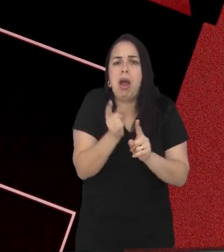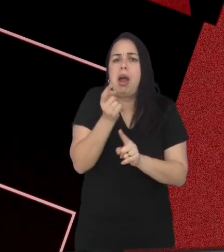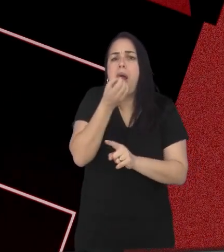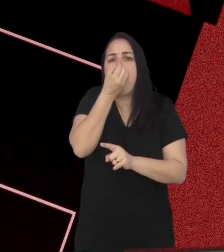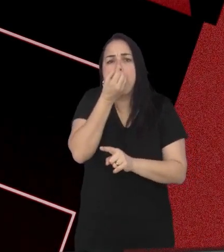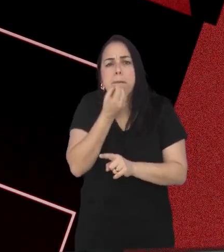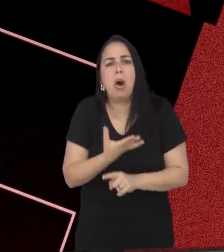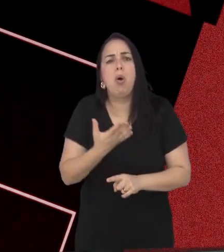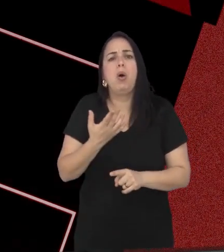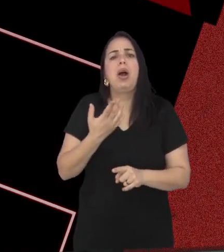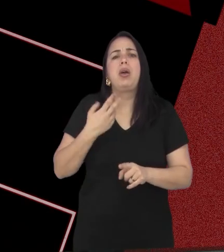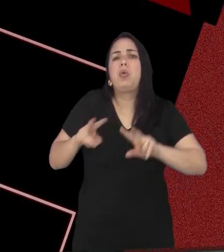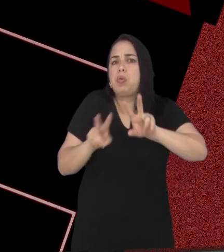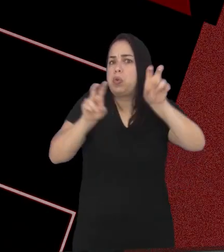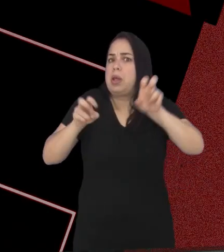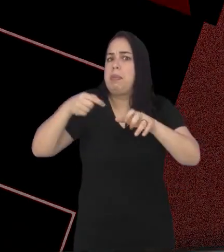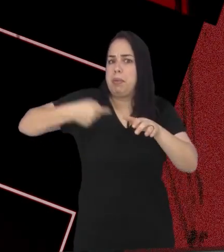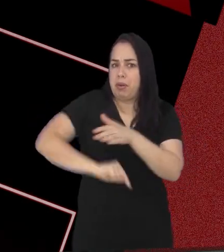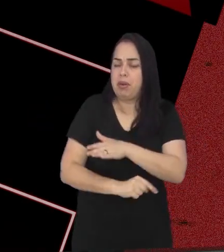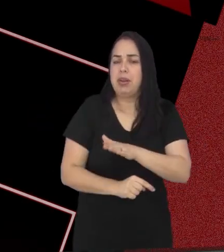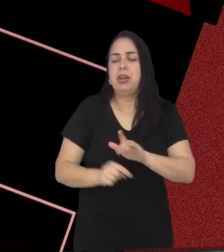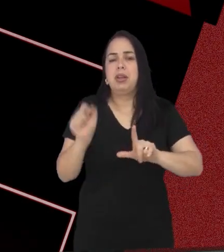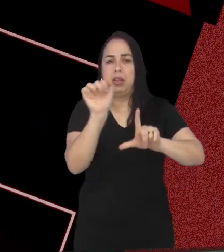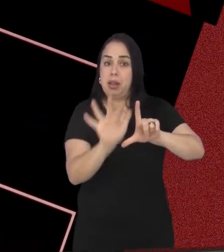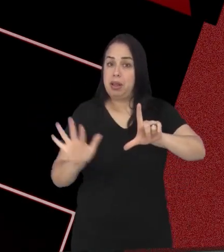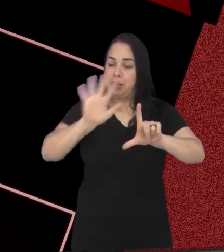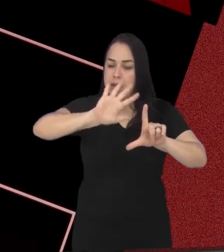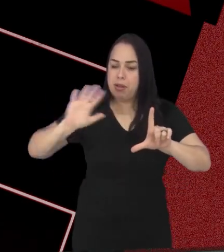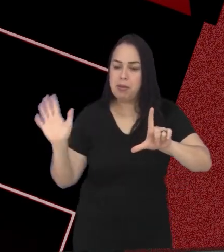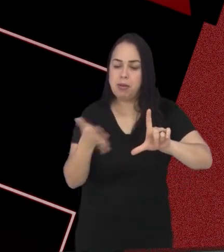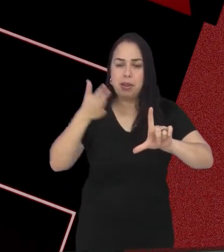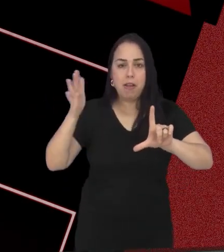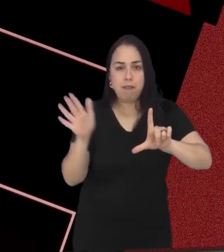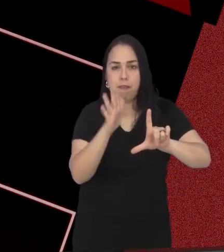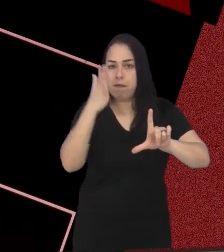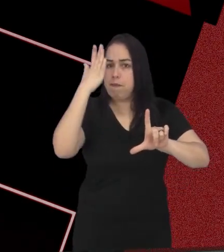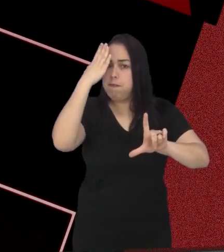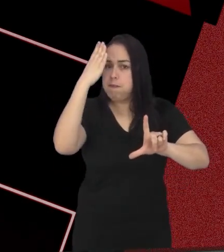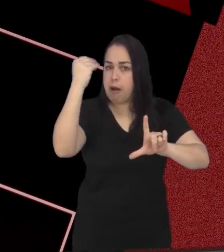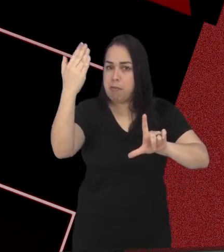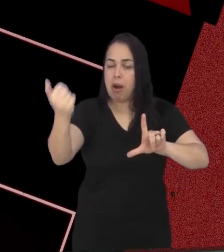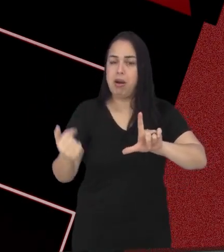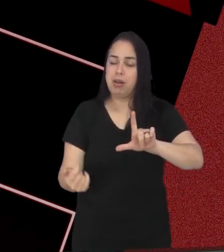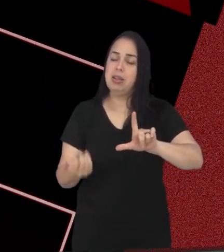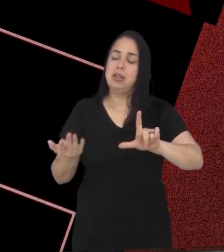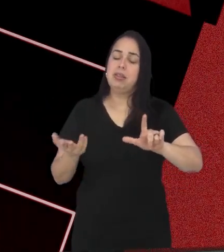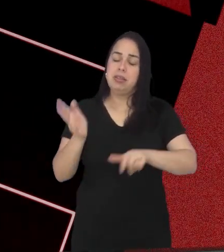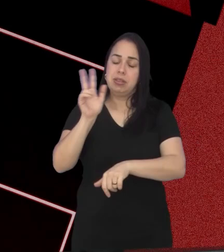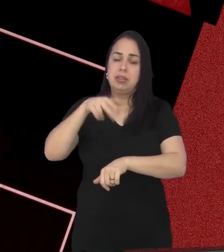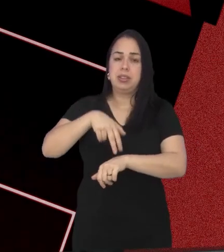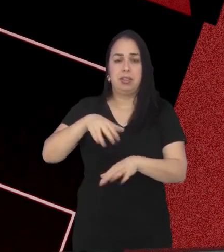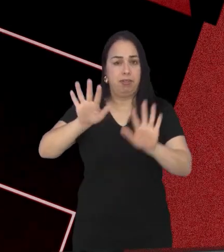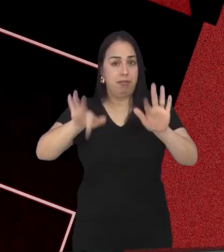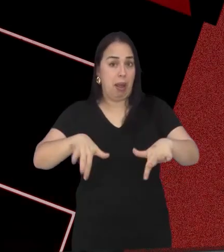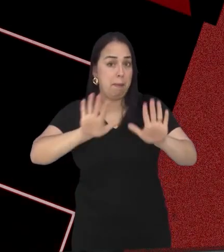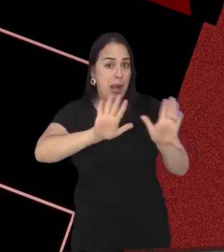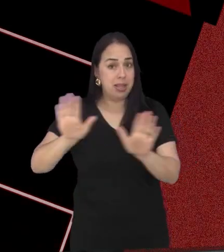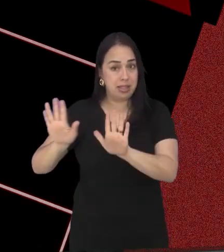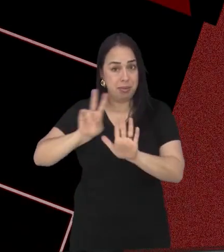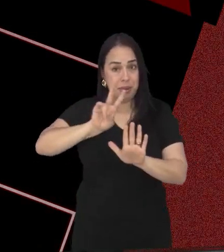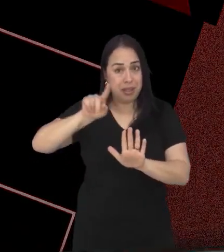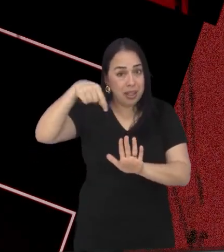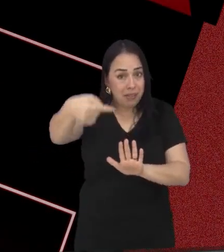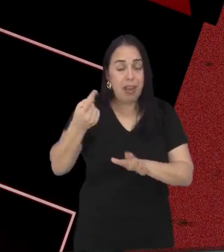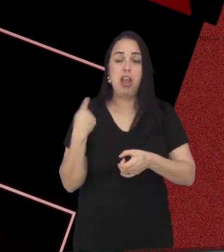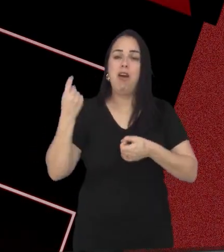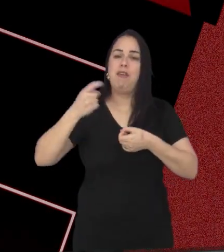bem profunda, viu? E tá disponível numa das mais conhecidas plataformas de streaming. Eu fico por aqui, mas semana que vem eu tô de